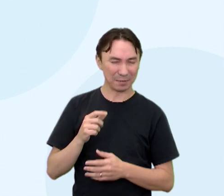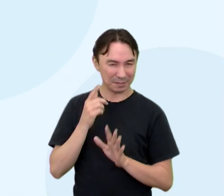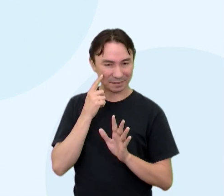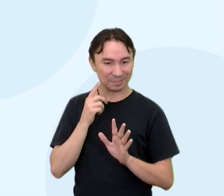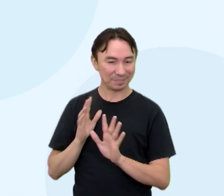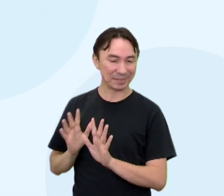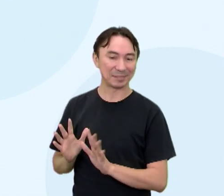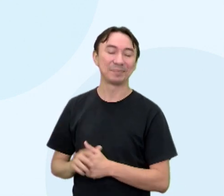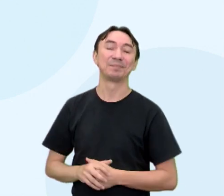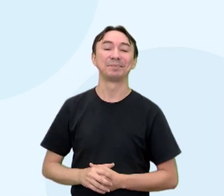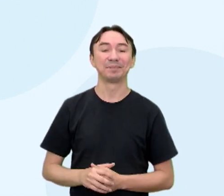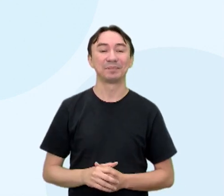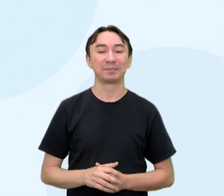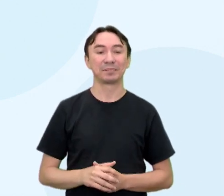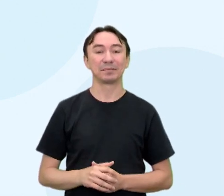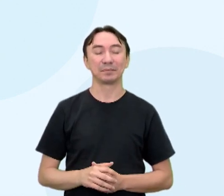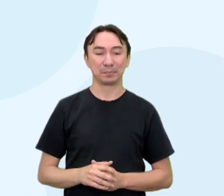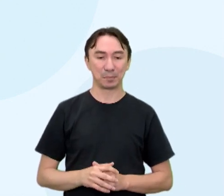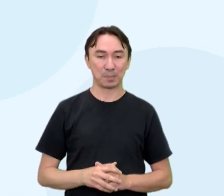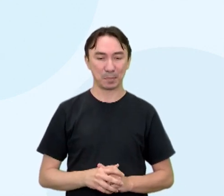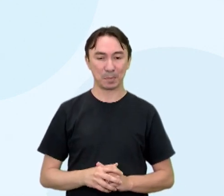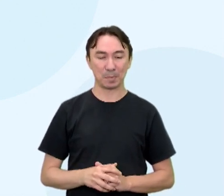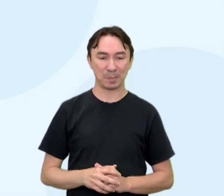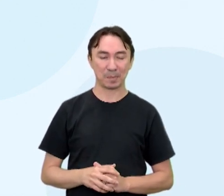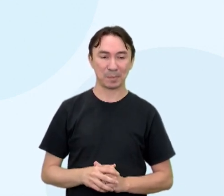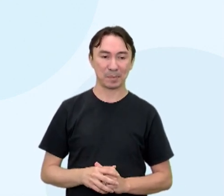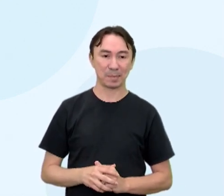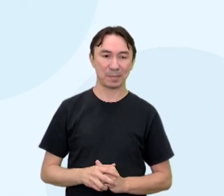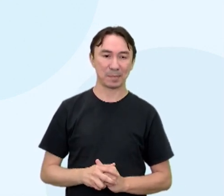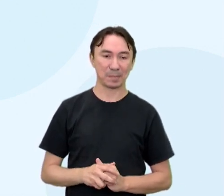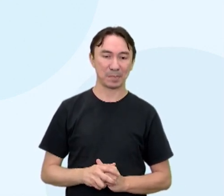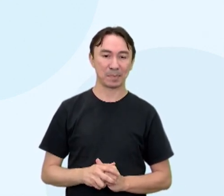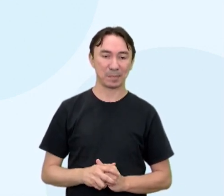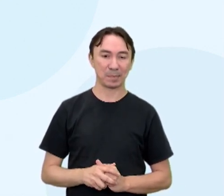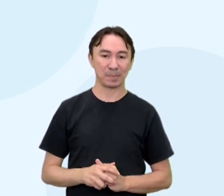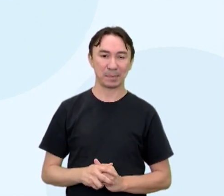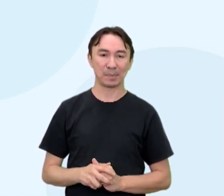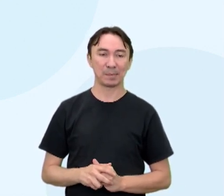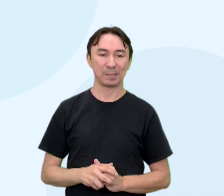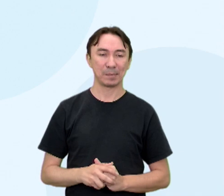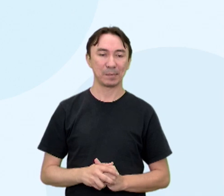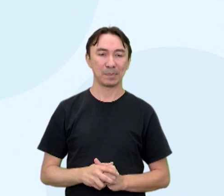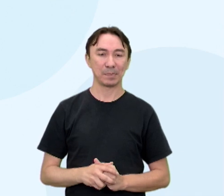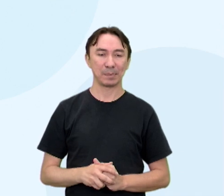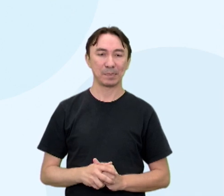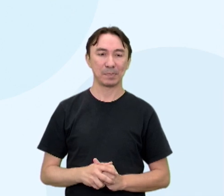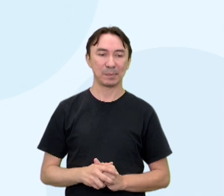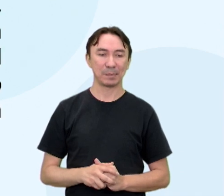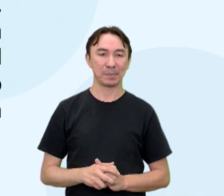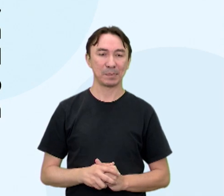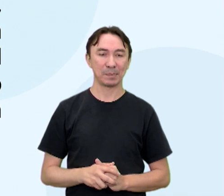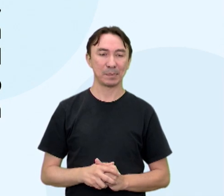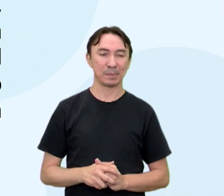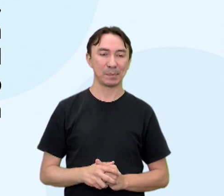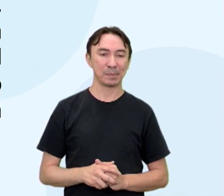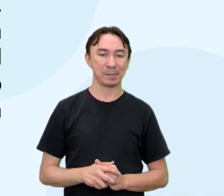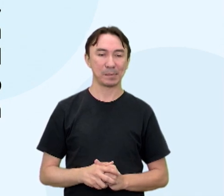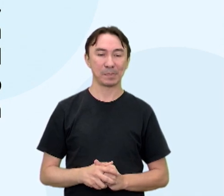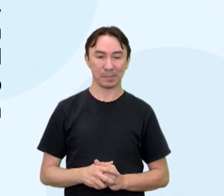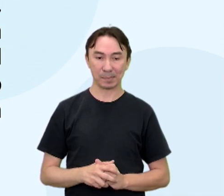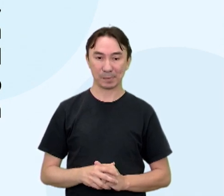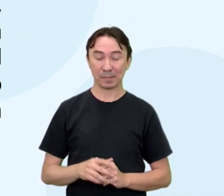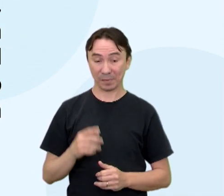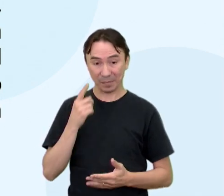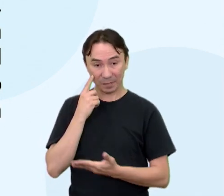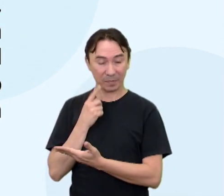lá, tomando um baile lá da caneta, ok, caneta, ok, foi, tá? Então,